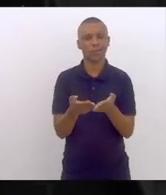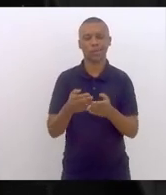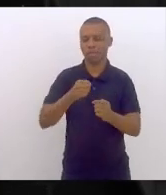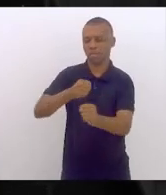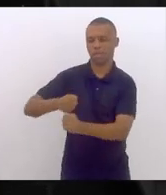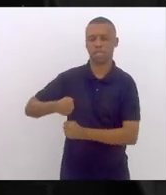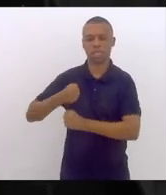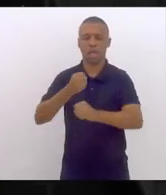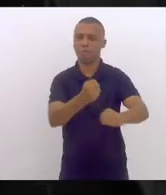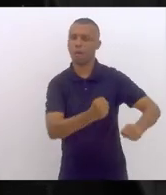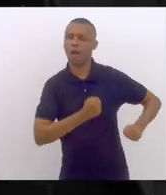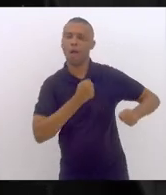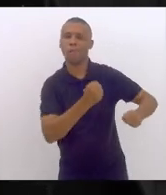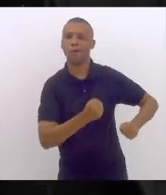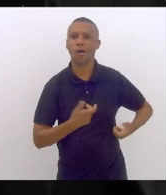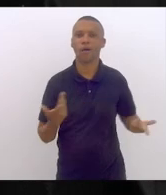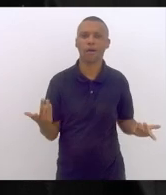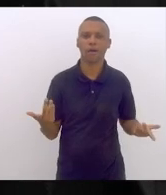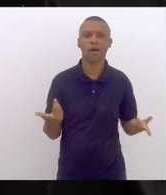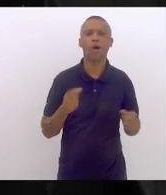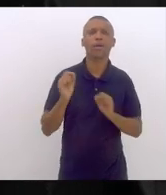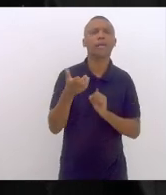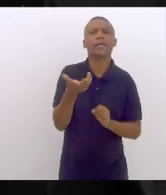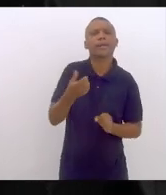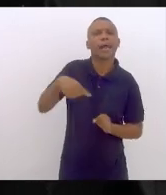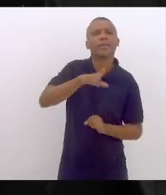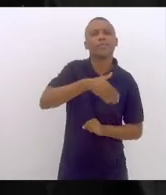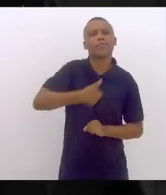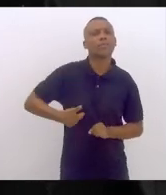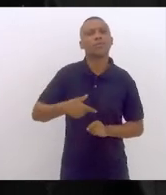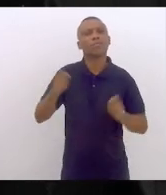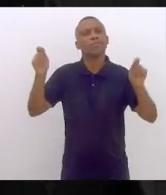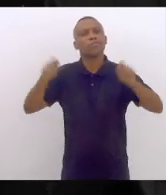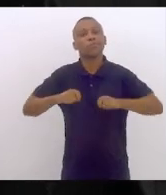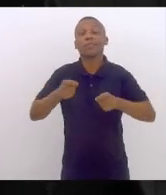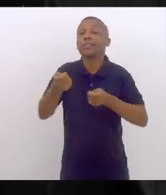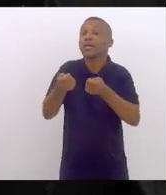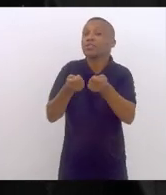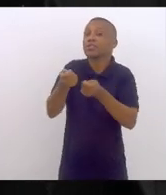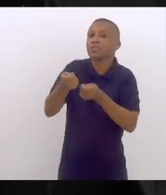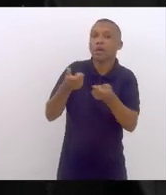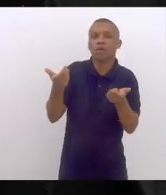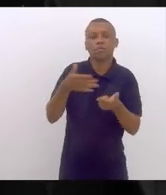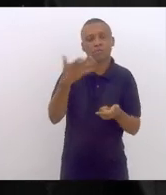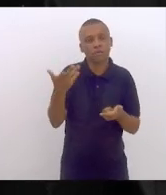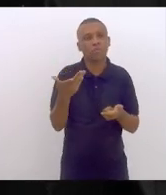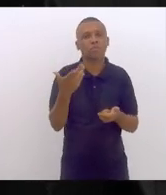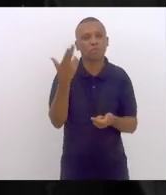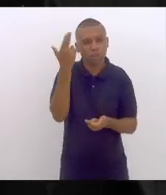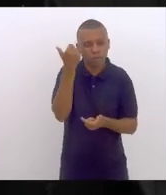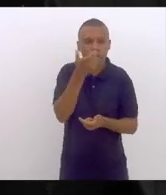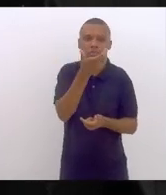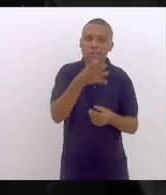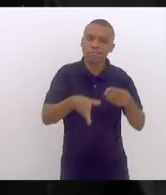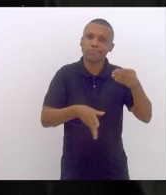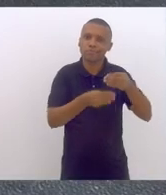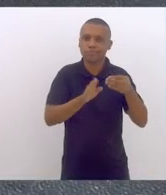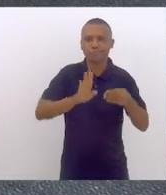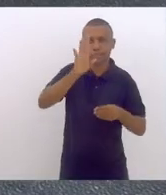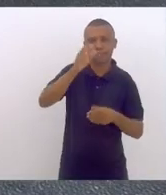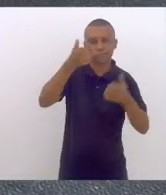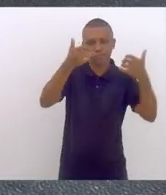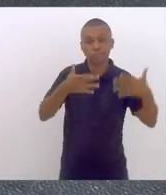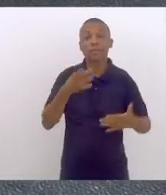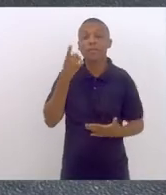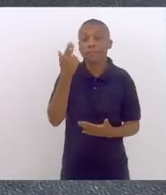Governador irresponsável incompetente na gestão do transporte público do Rio de Janeiro então Deputado Eliomar concedo a parte meu tempo já se esgotou Deputado Leonardo